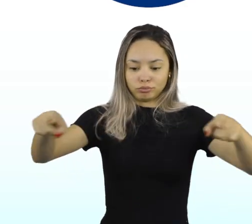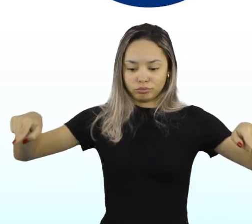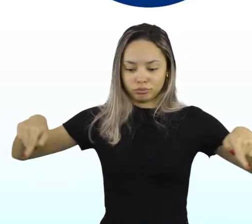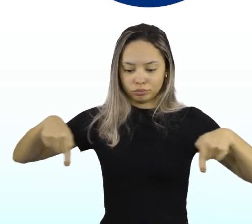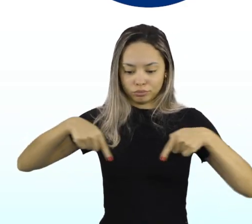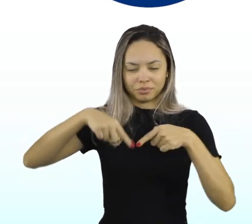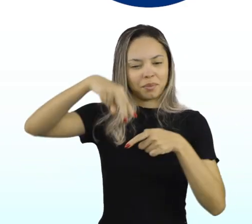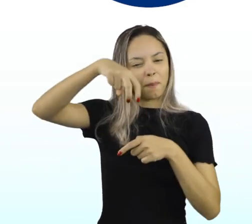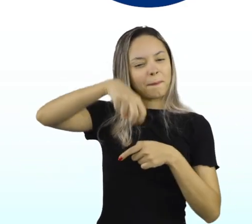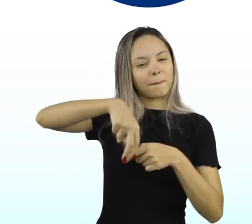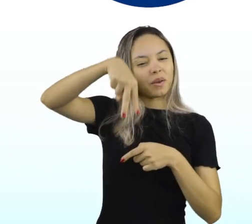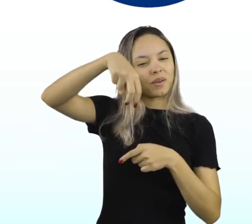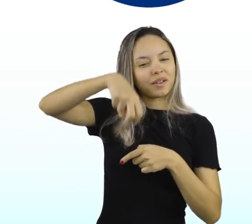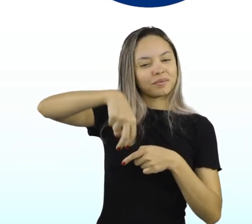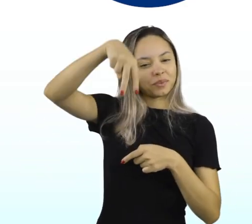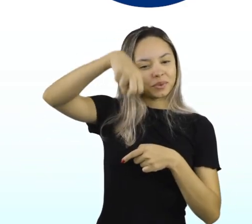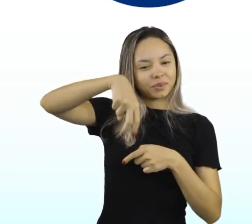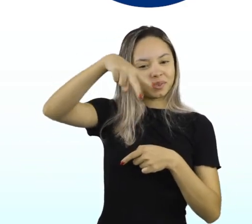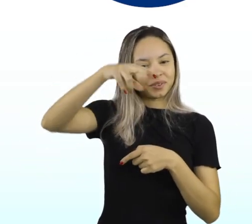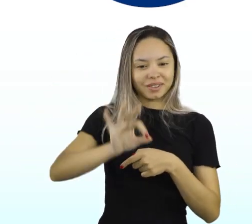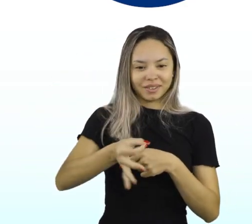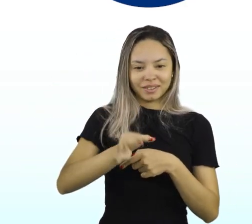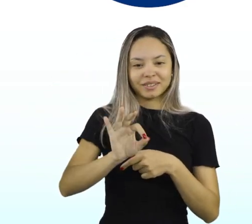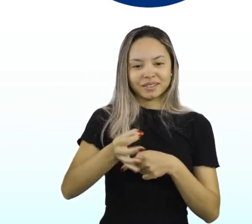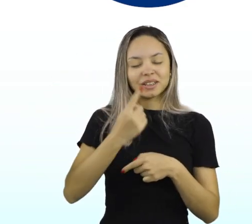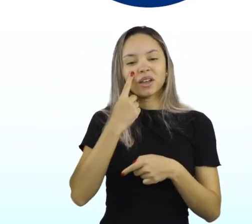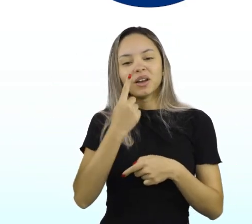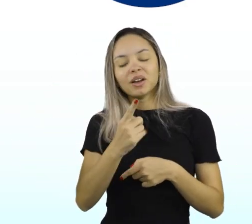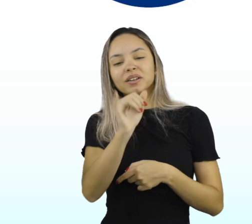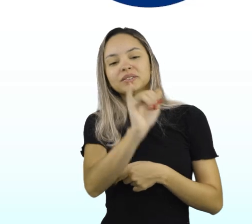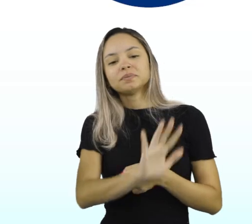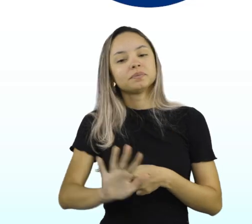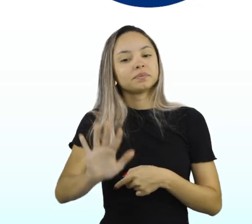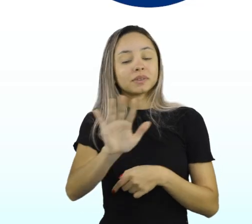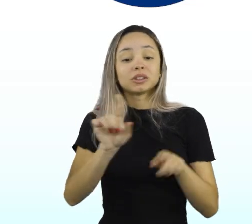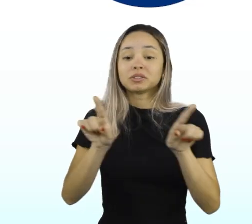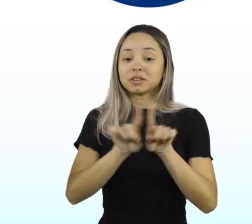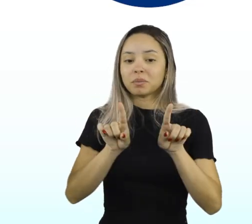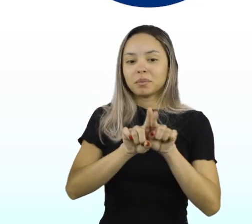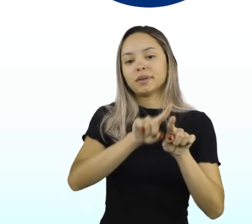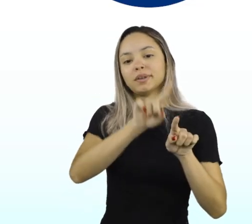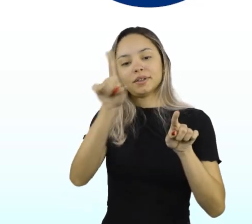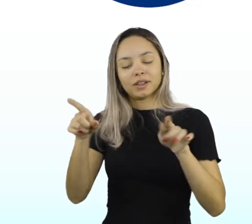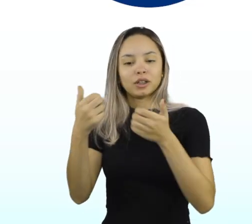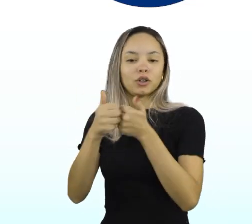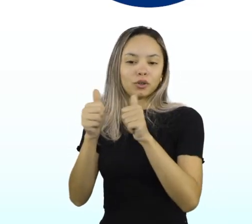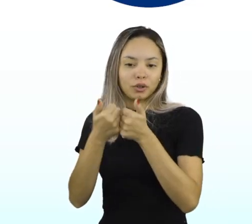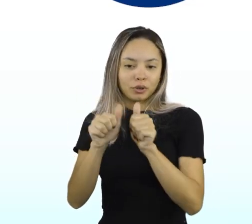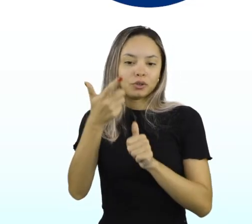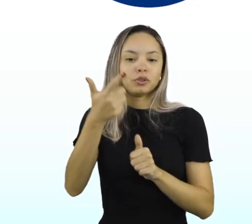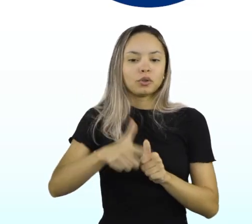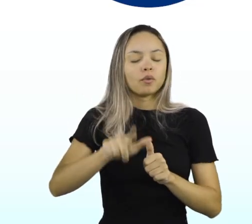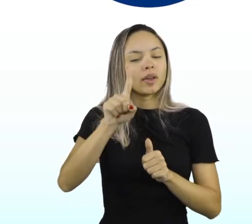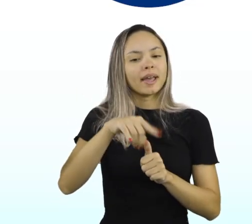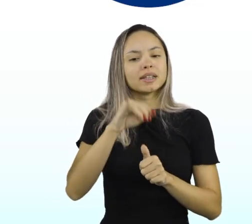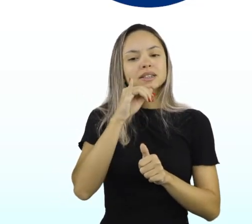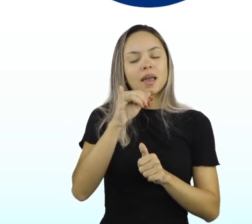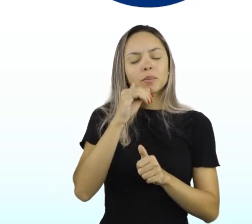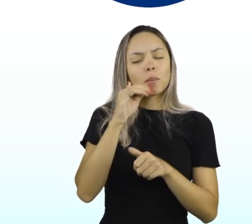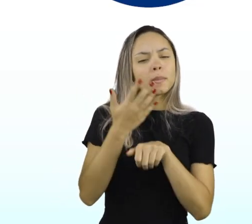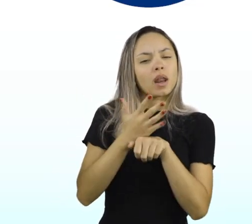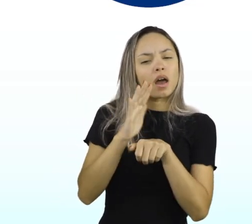a frame. Ah, gostou? Ah, moleque. E olha aí aquela imagem do velho busão. Pois é, isso são exemplos práticos